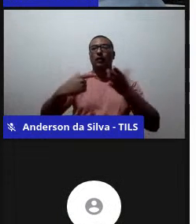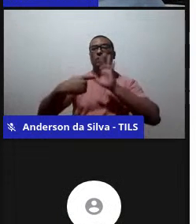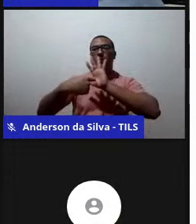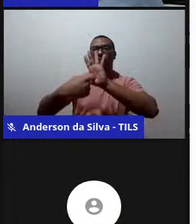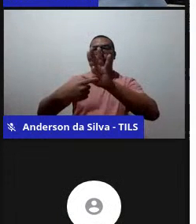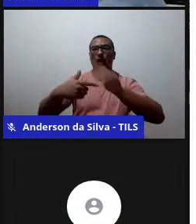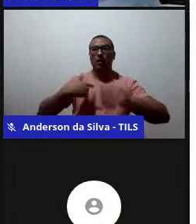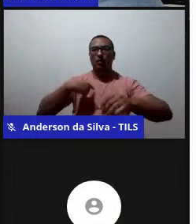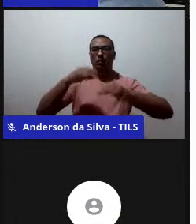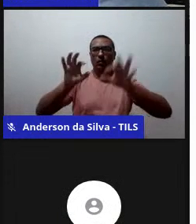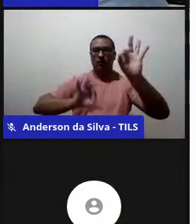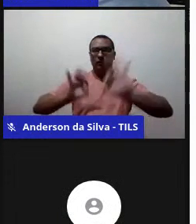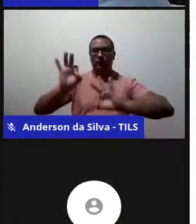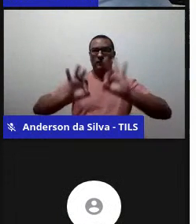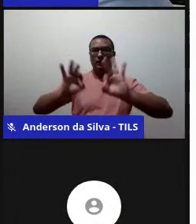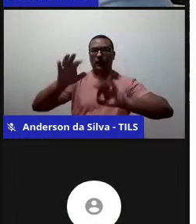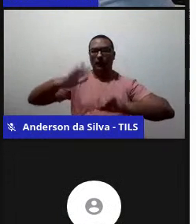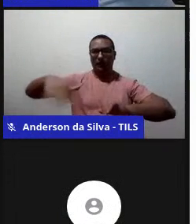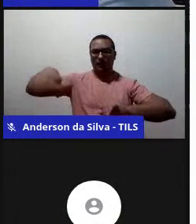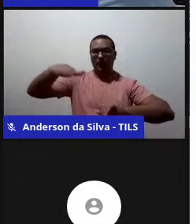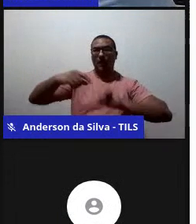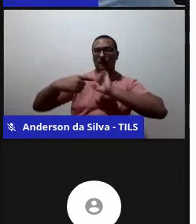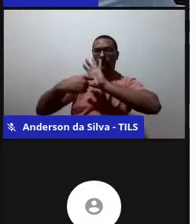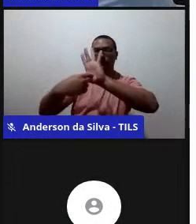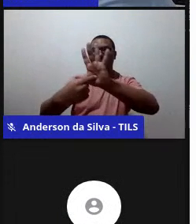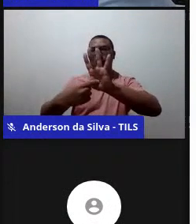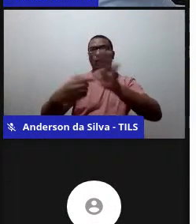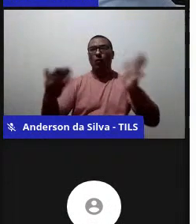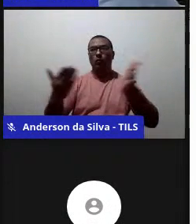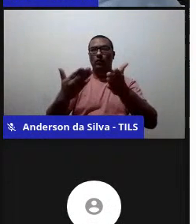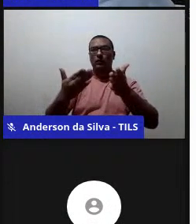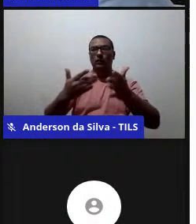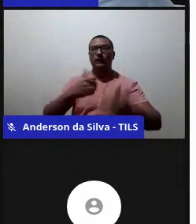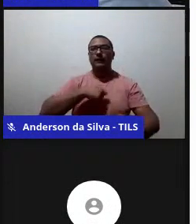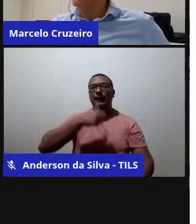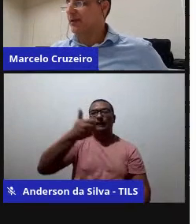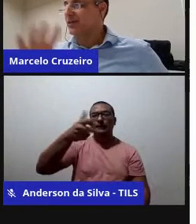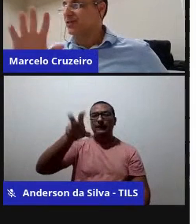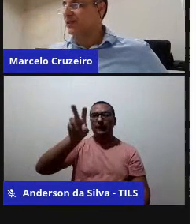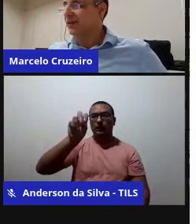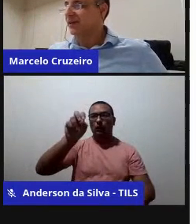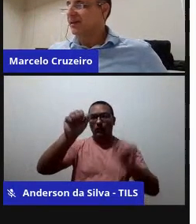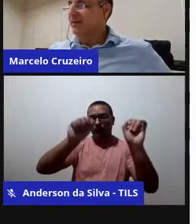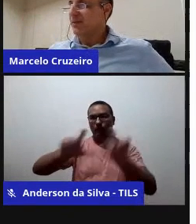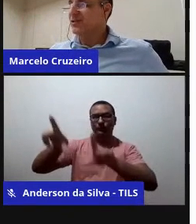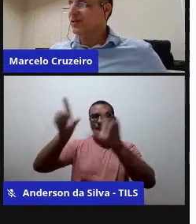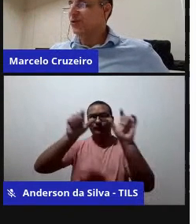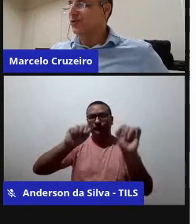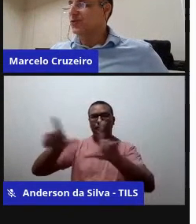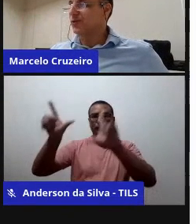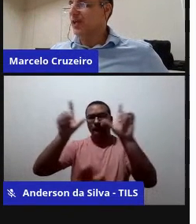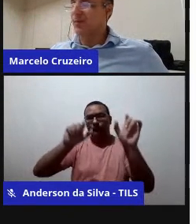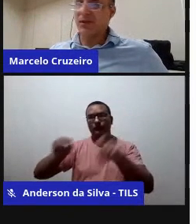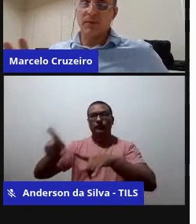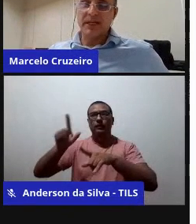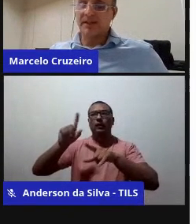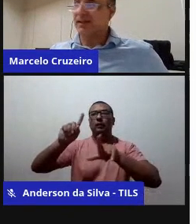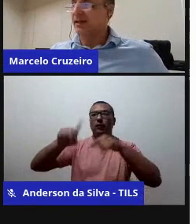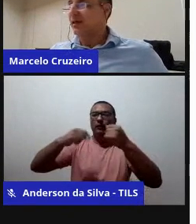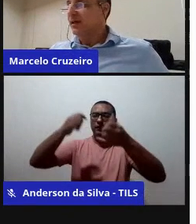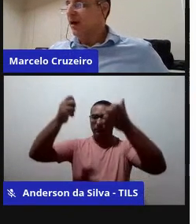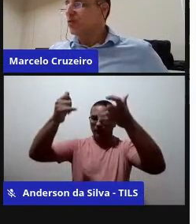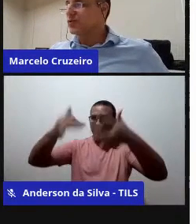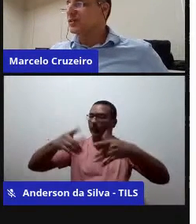aqui essa apresentação. Né, Sibeli? Só uns 150 slides, né, Sibeli, aí, para a gente introduzir o tema?